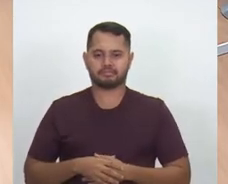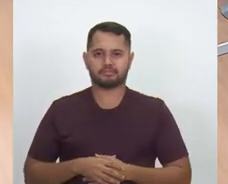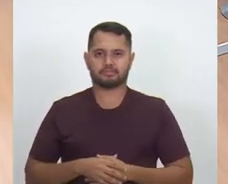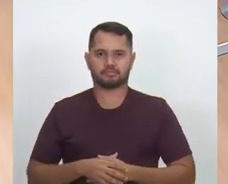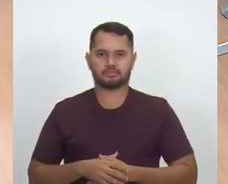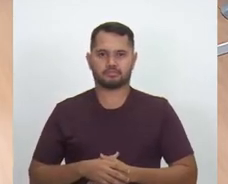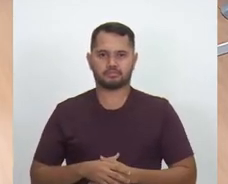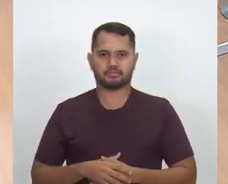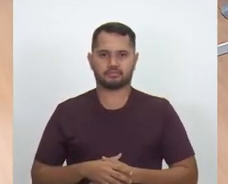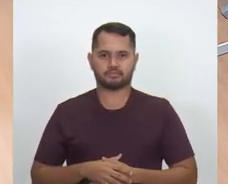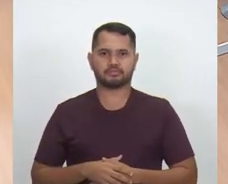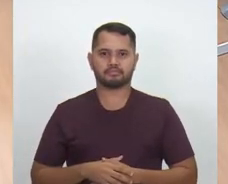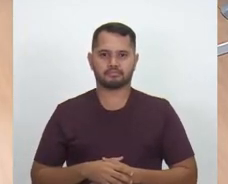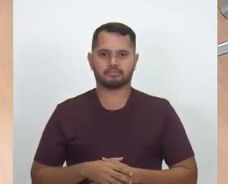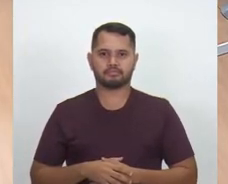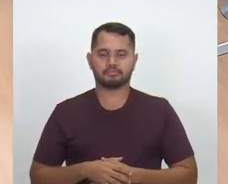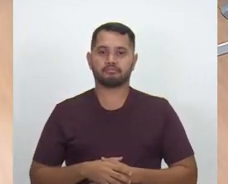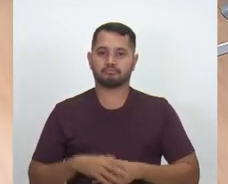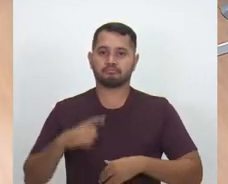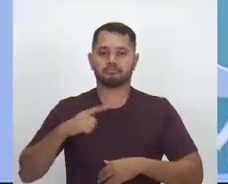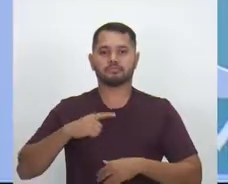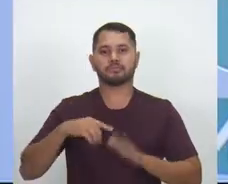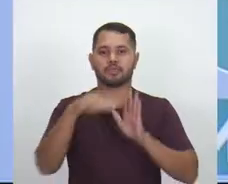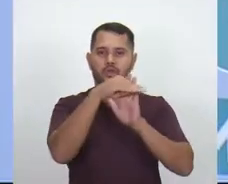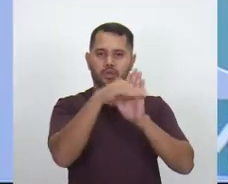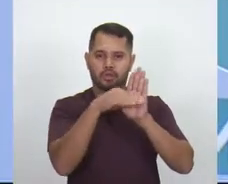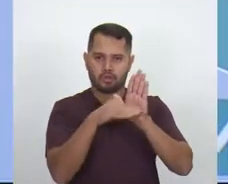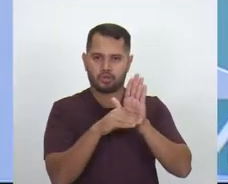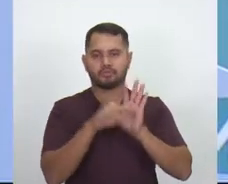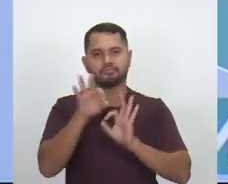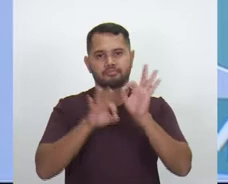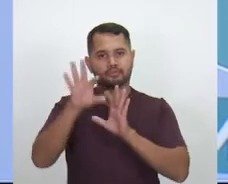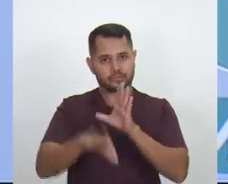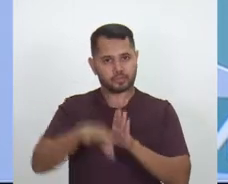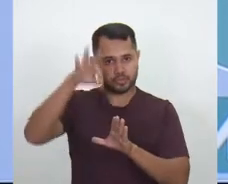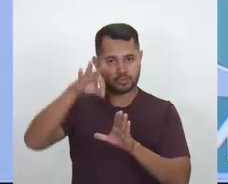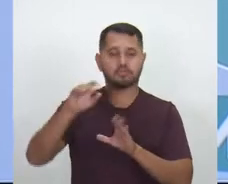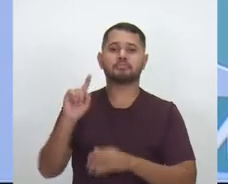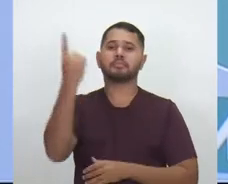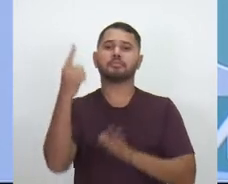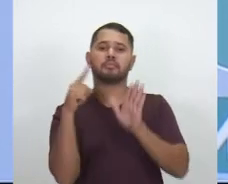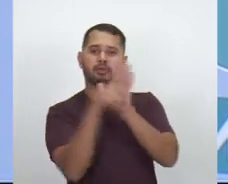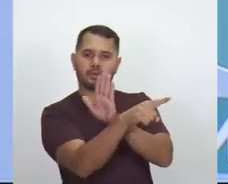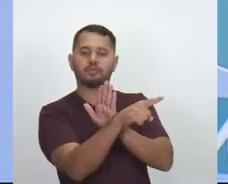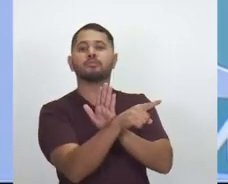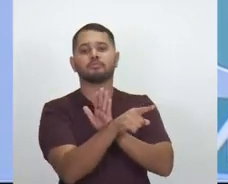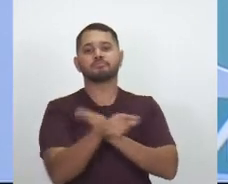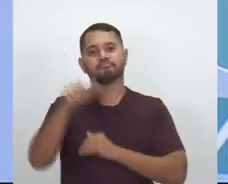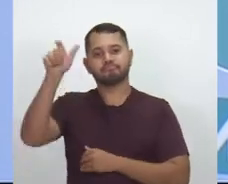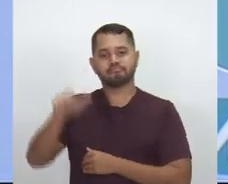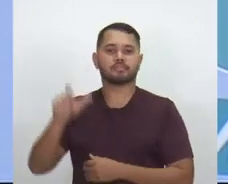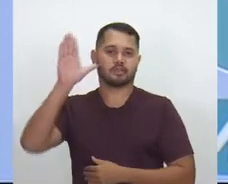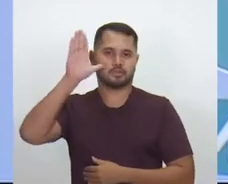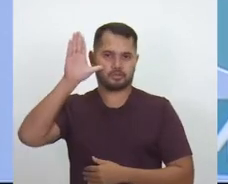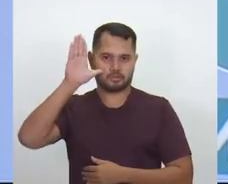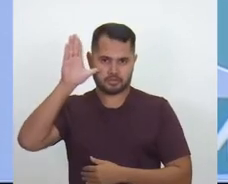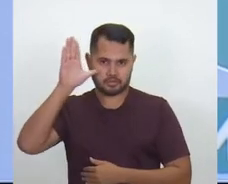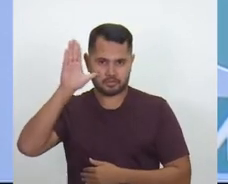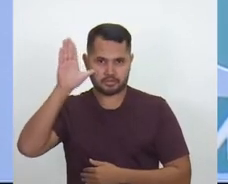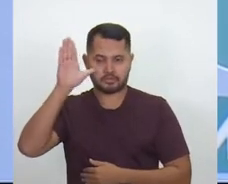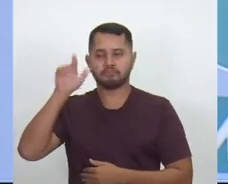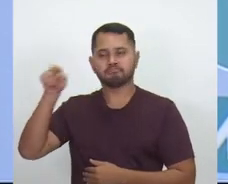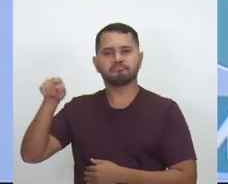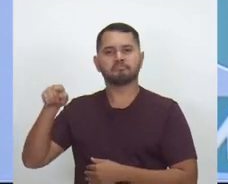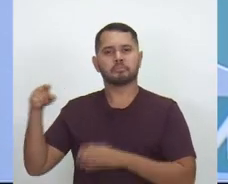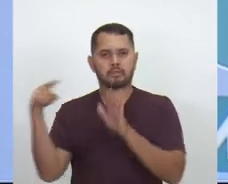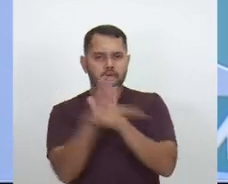e pela ordem foi definida por sorteio quem vai fazer a primeira pergunta para o senhor é a candidata lúcia antony só tem